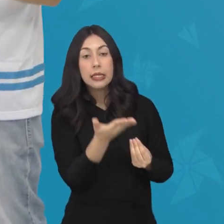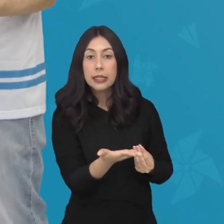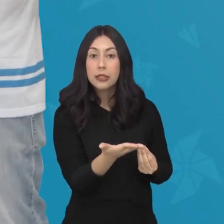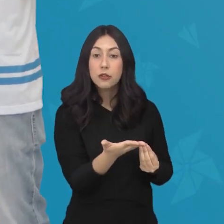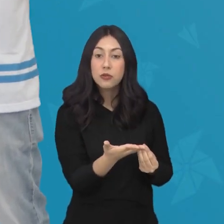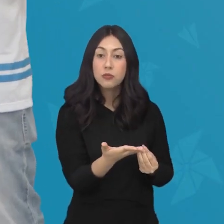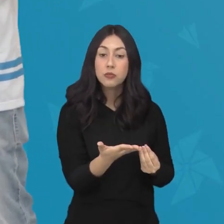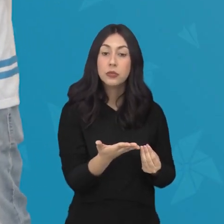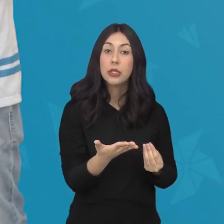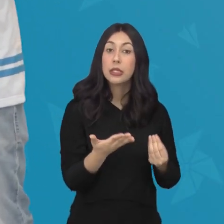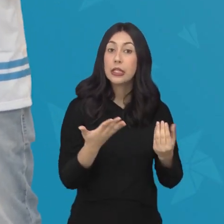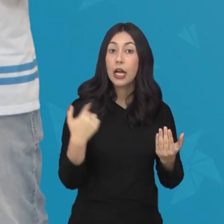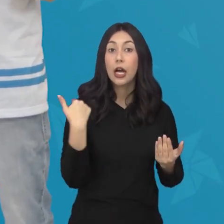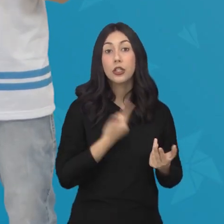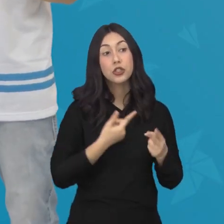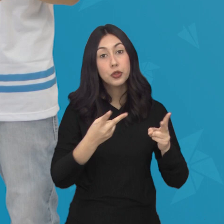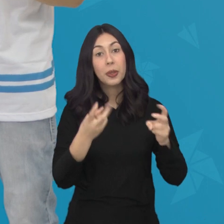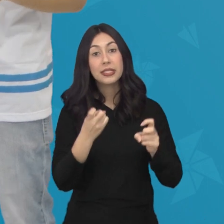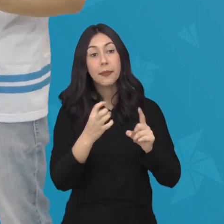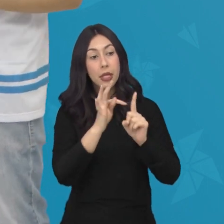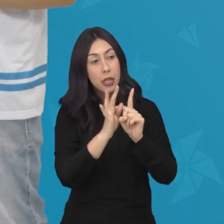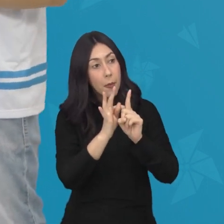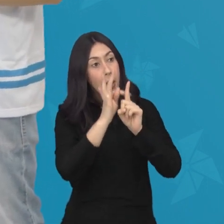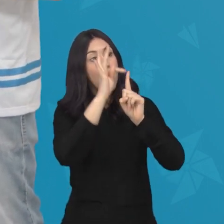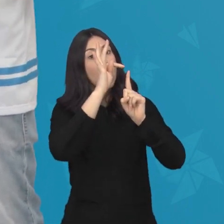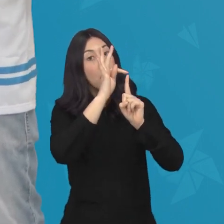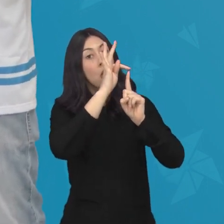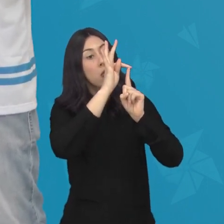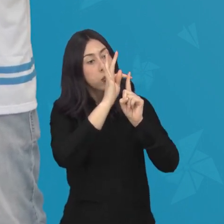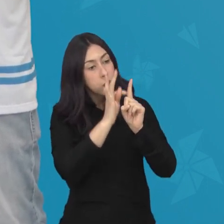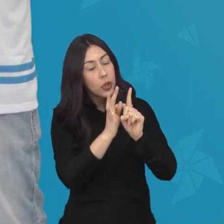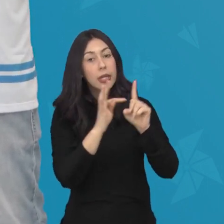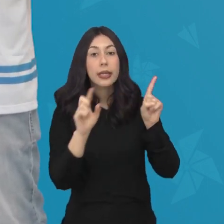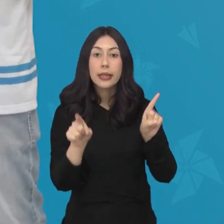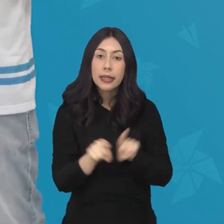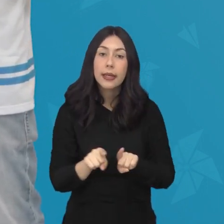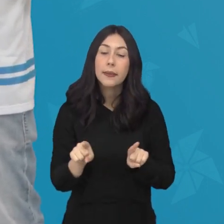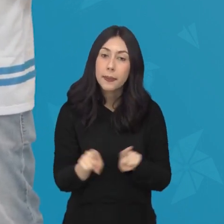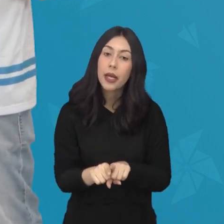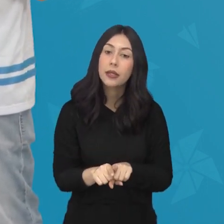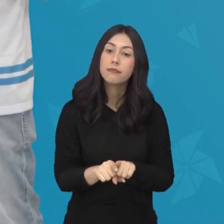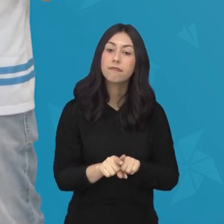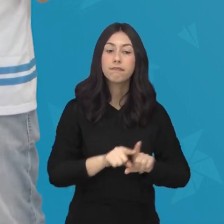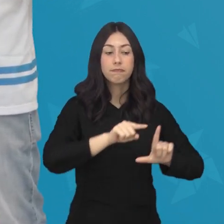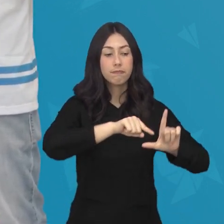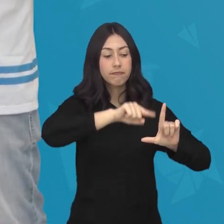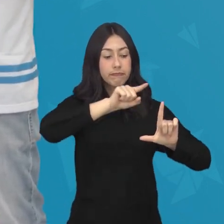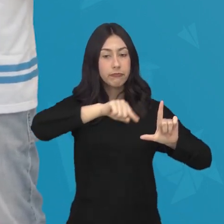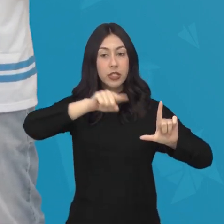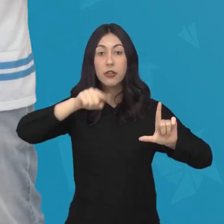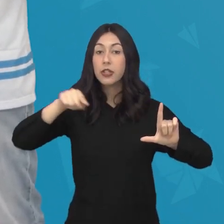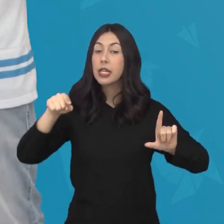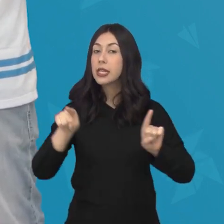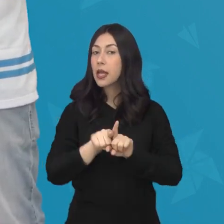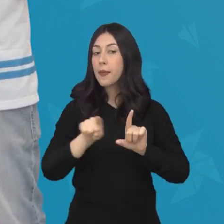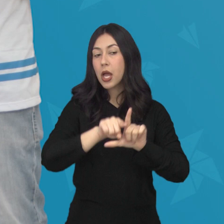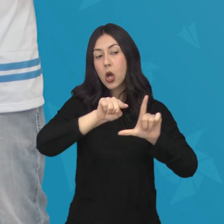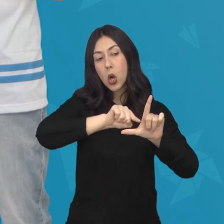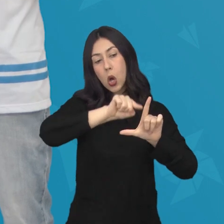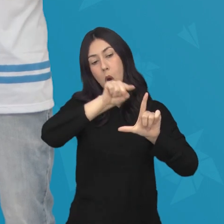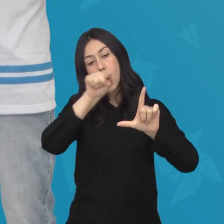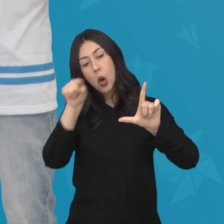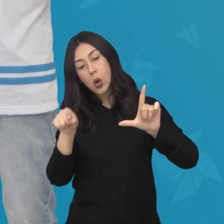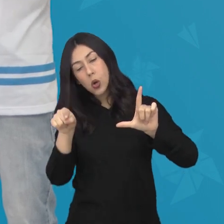para analisar o aquecimento quanto o resfriamento, né, que a gente também pode achar esses gráficos aqui, esses diagramas também como curvas de aquecimento ou